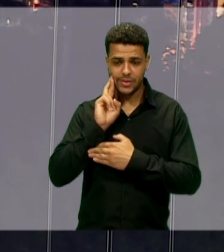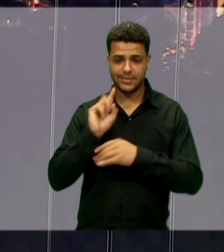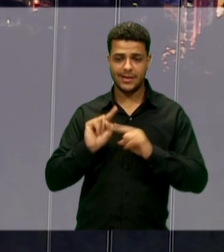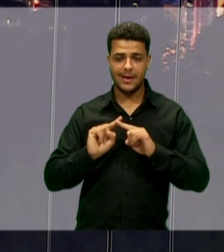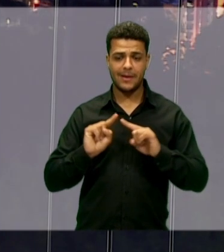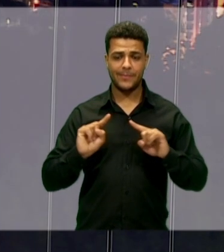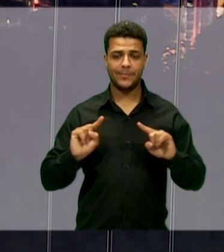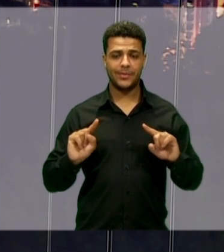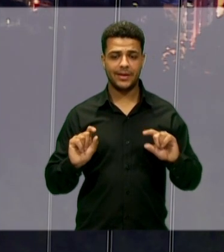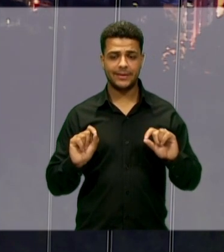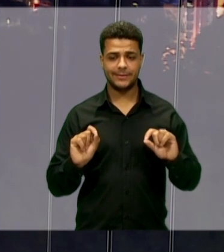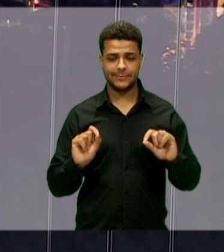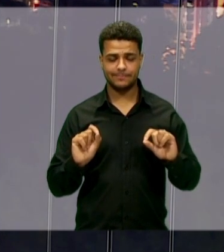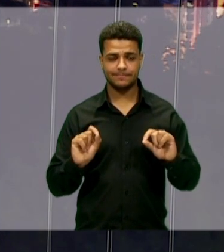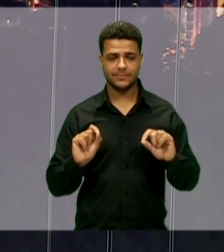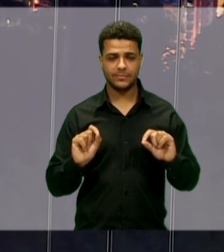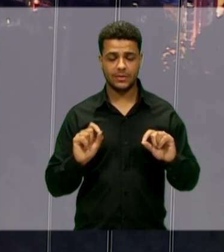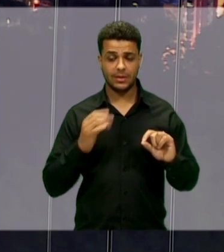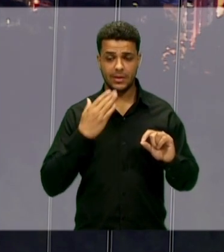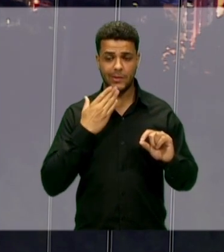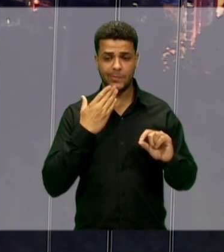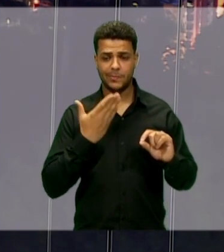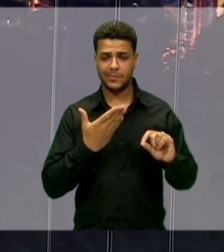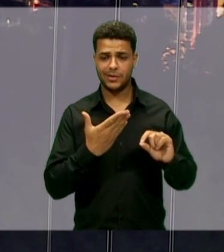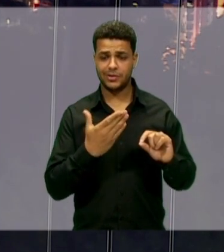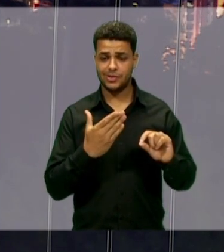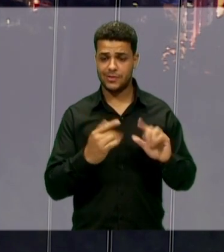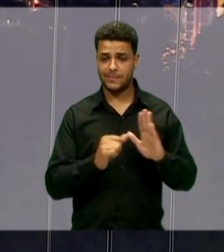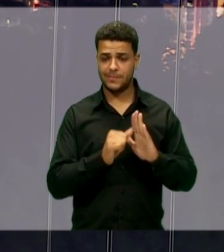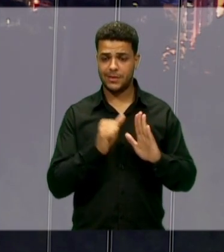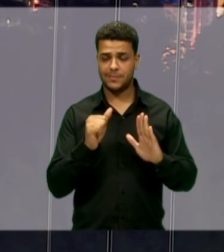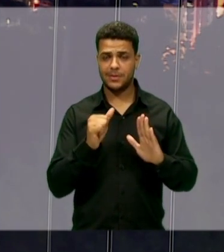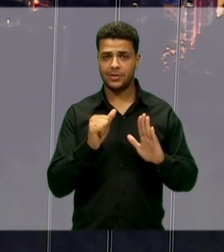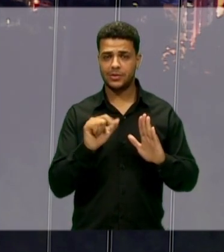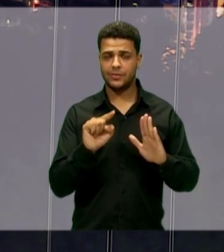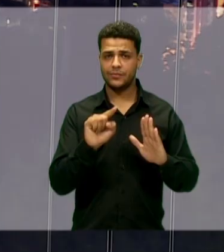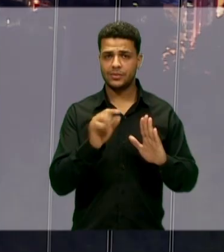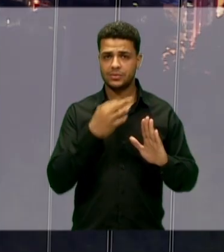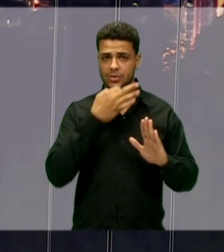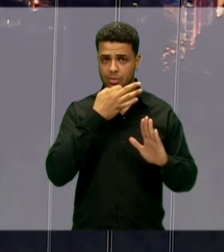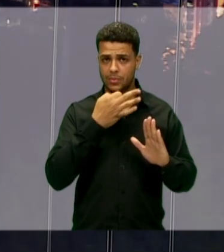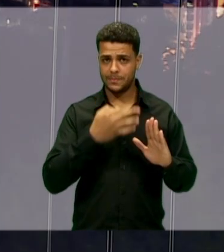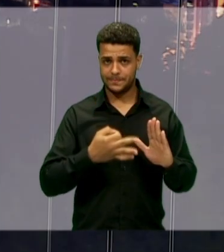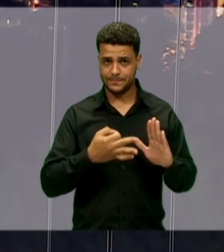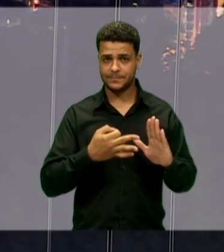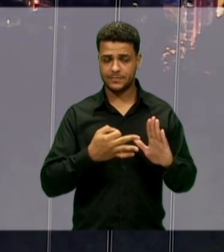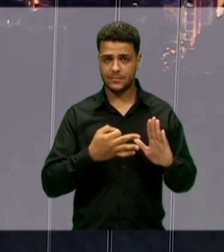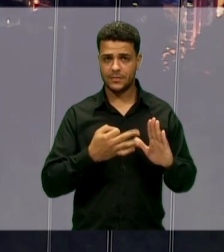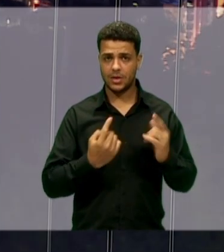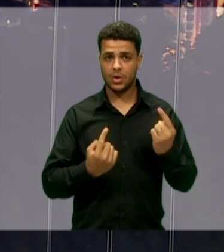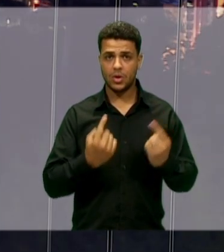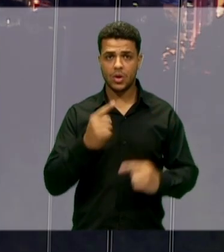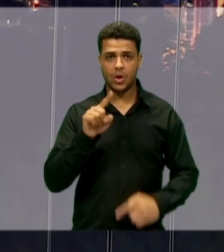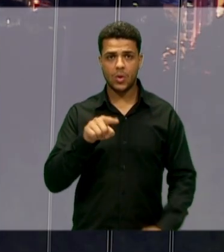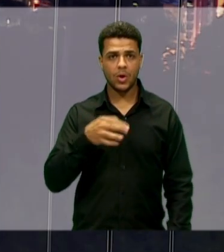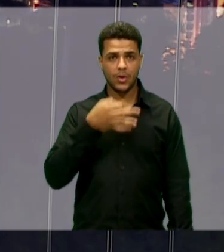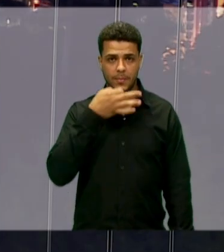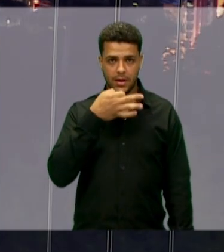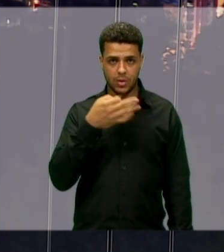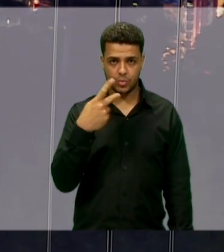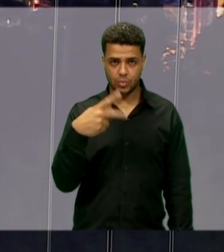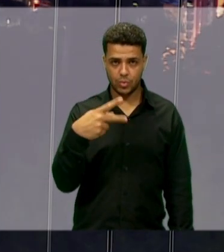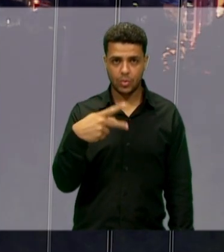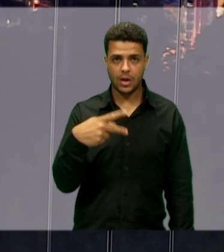e eu queria pedir, em primeiro lugar, para o senhor comentar qual foi a sua opinião